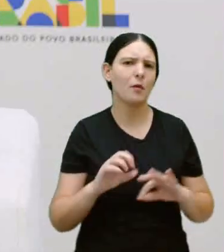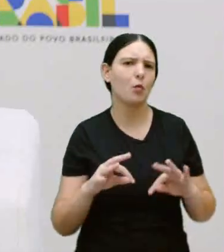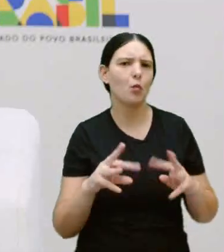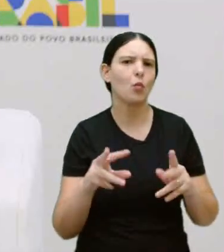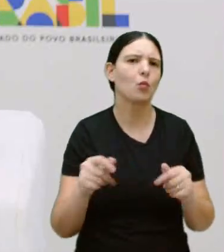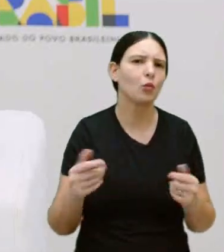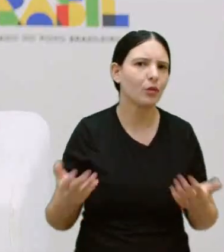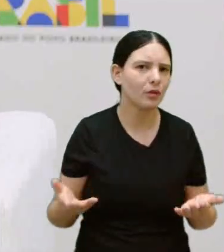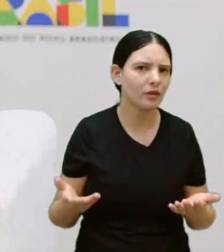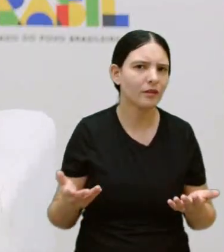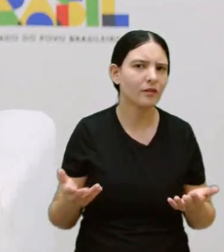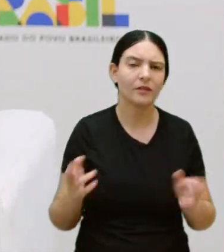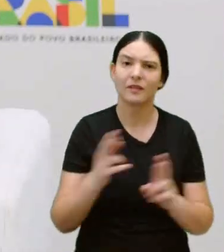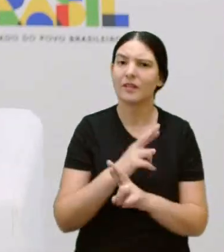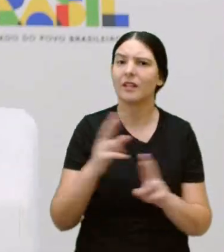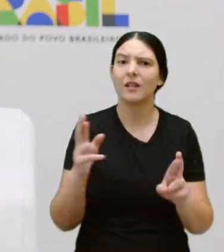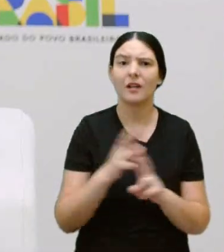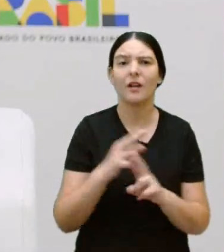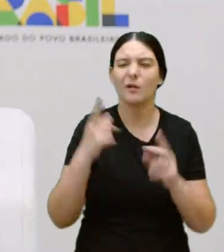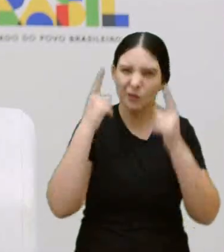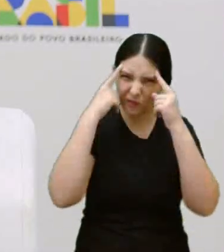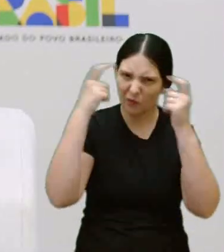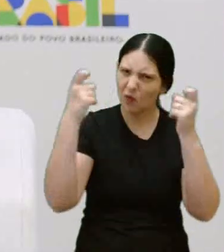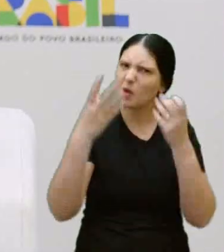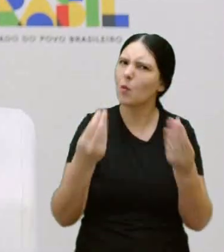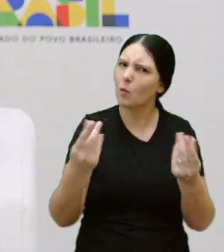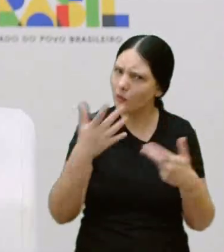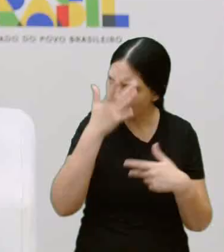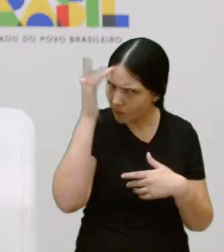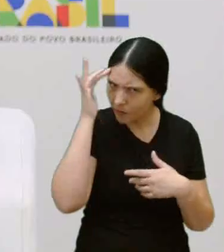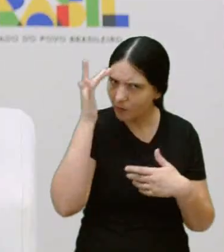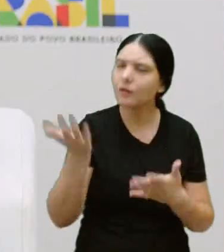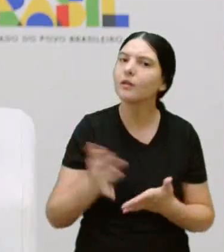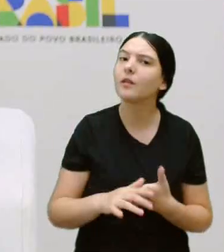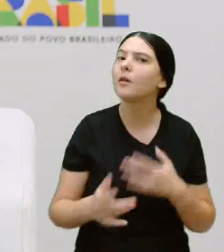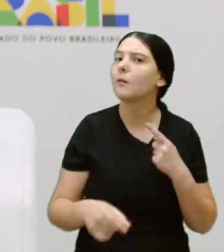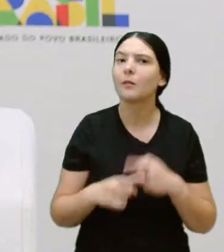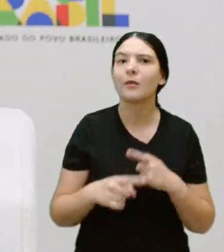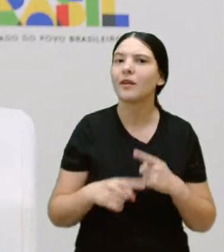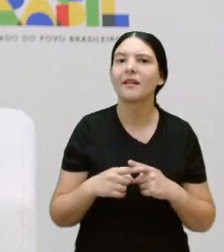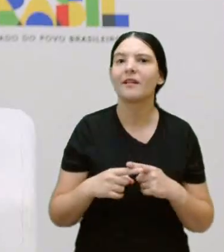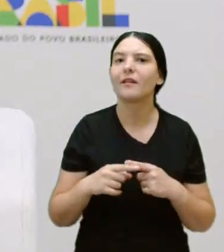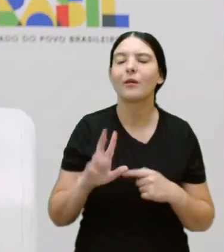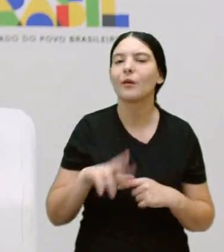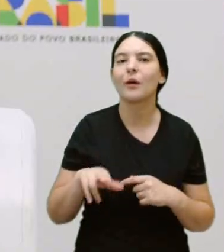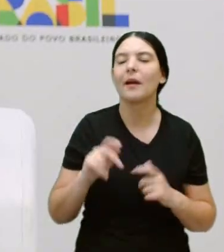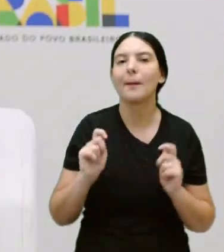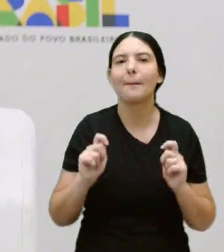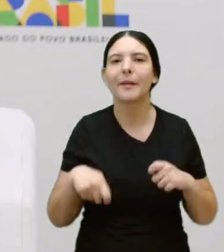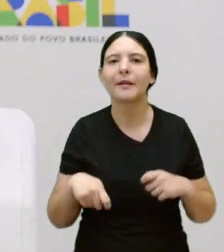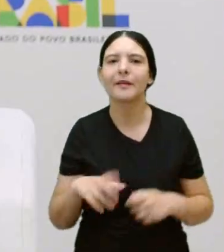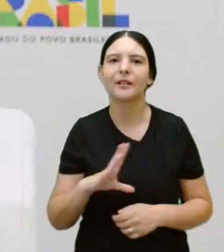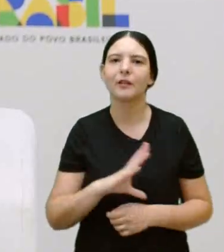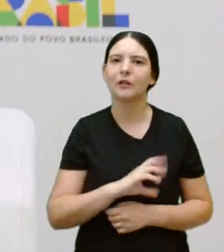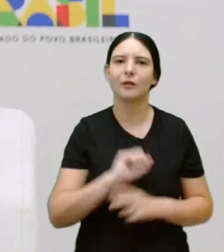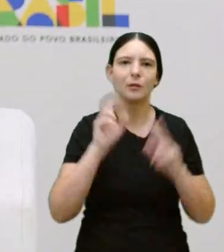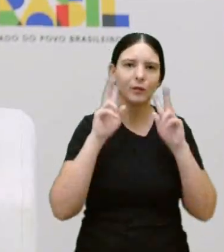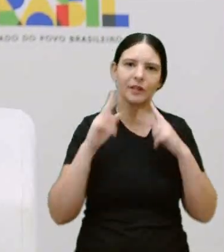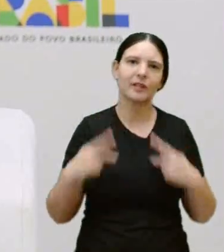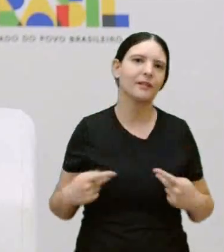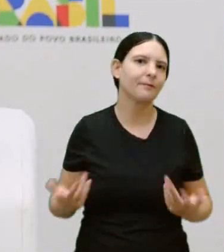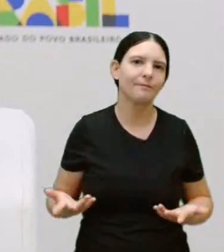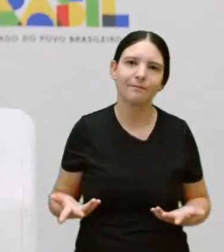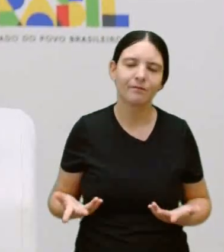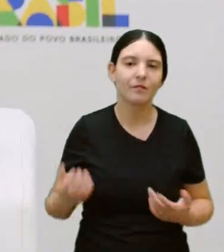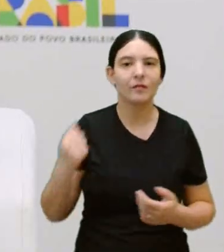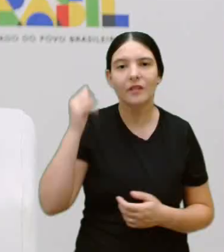relações tóxicas e violentas com muita gente. Porque não é da ordem da capacidade humana. É uma fantasia